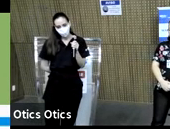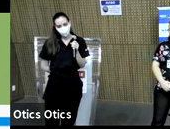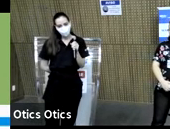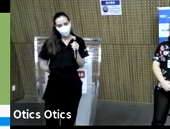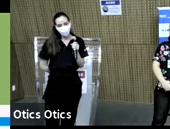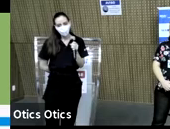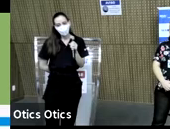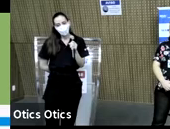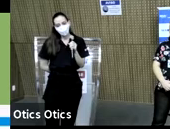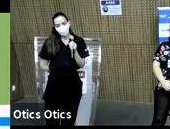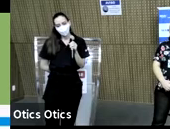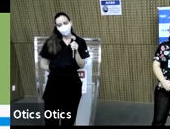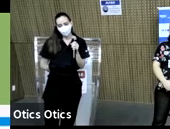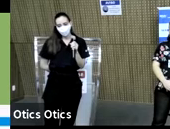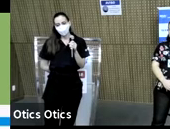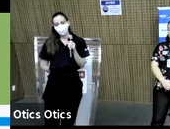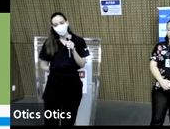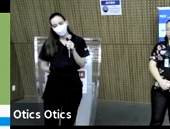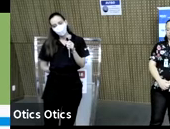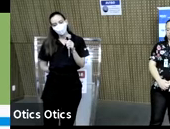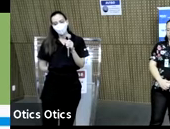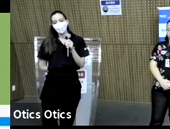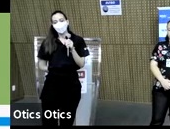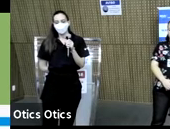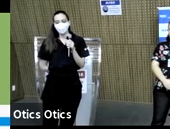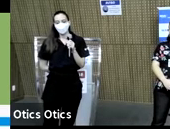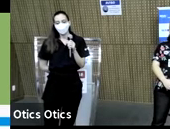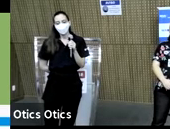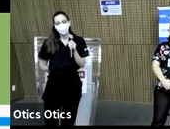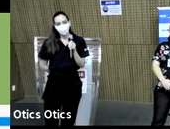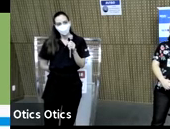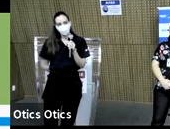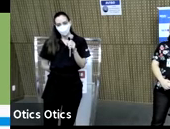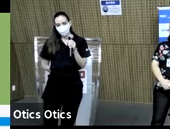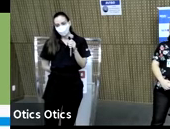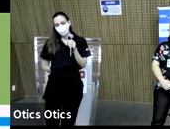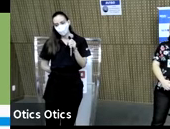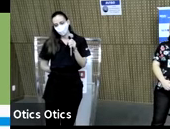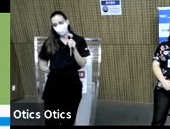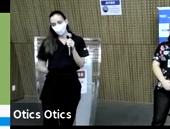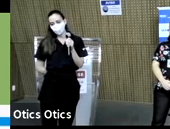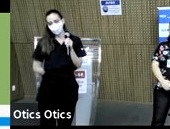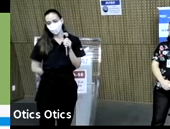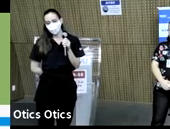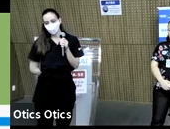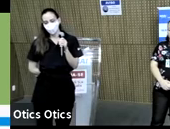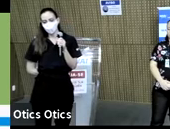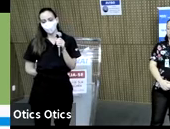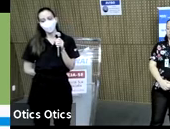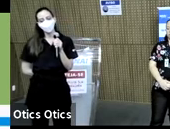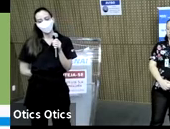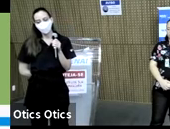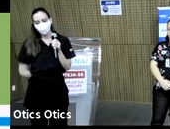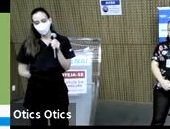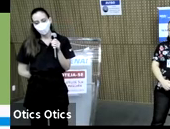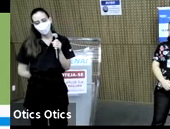Bom, em relação à consulta de atenção básica, ela segue mais ou menos o mesmo parâmetro de 2020 e